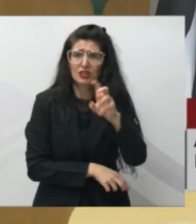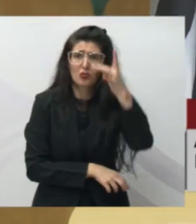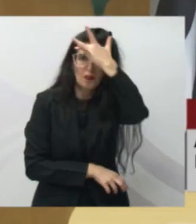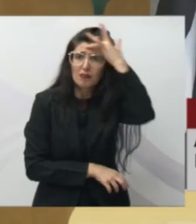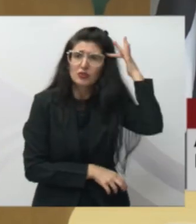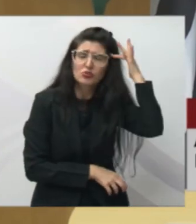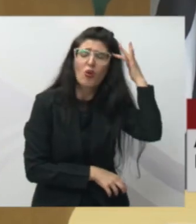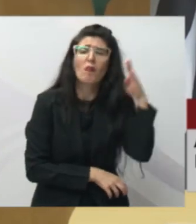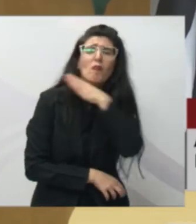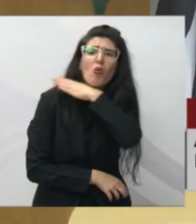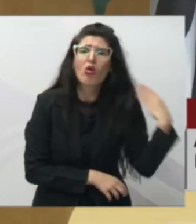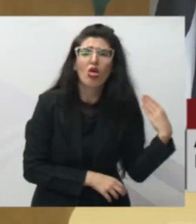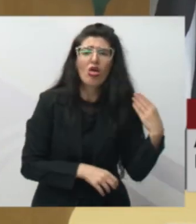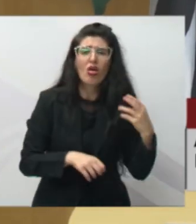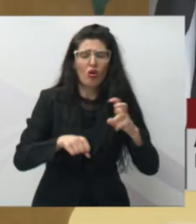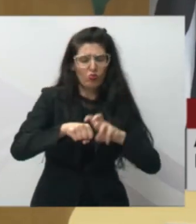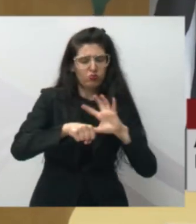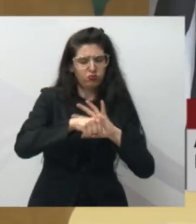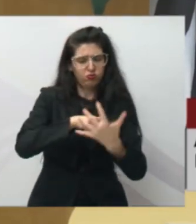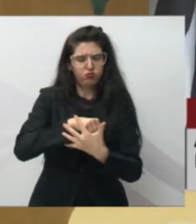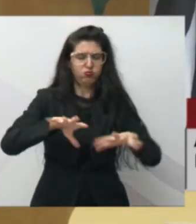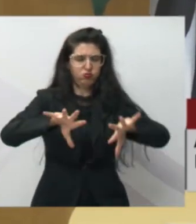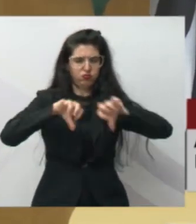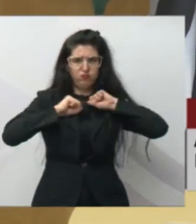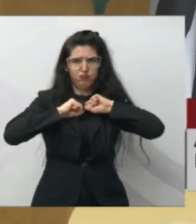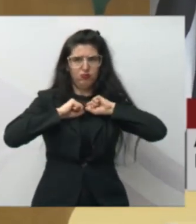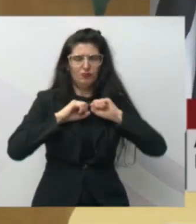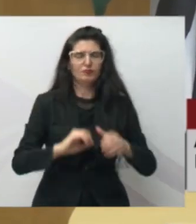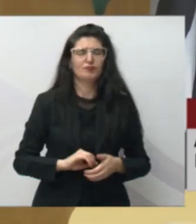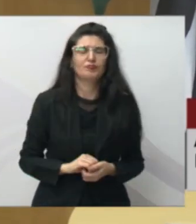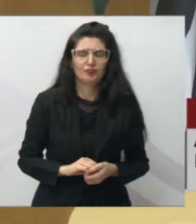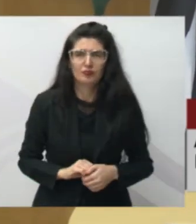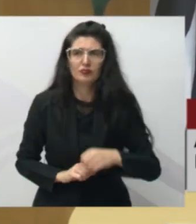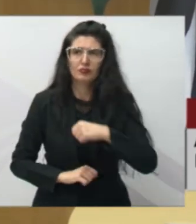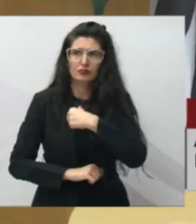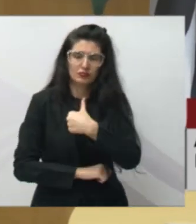óbitos por Covid-19 e tivemos